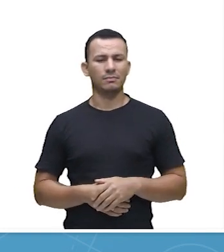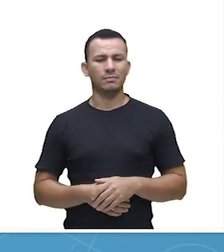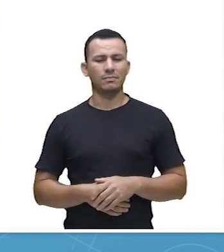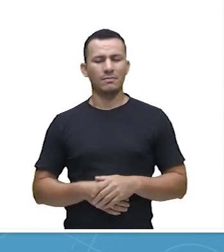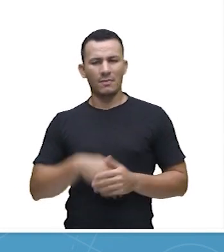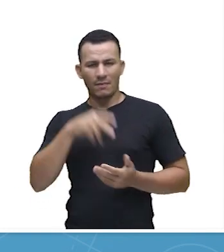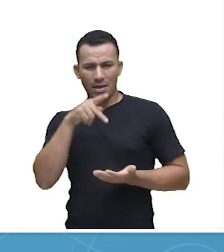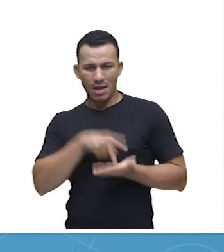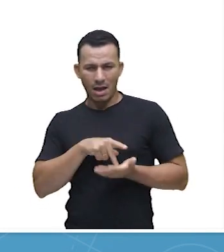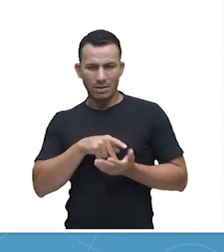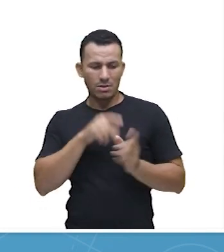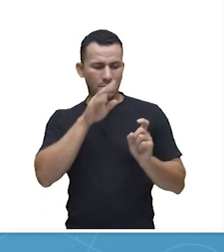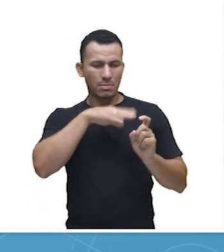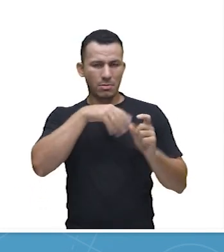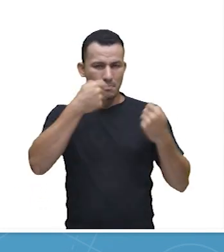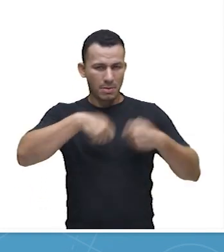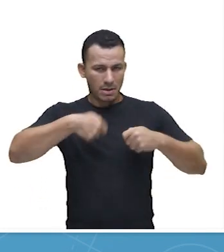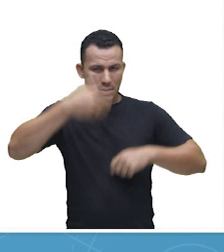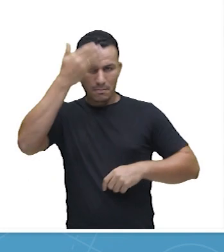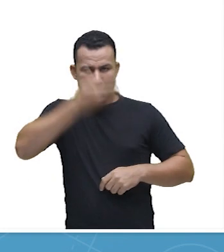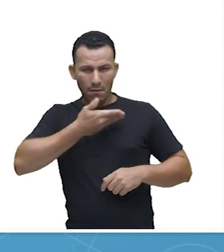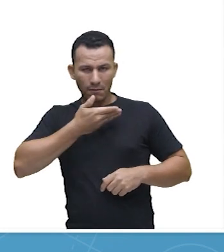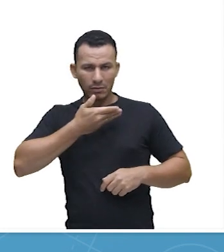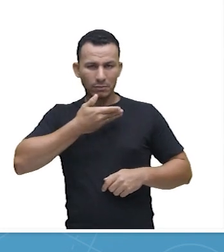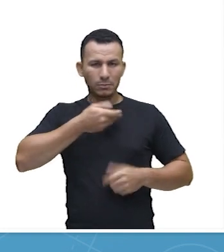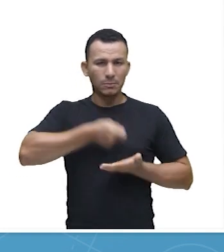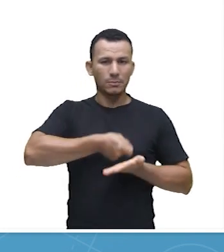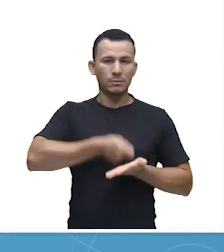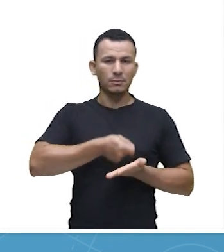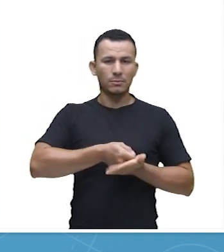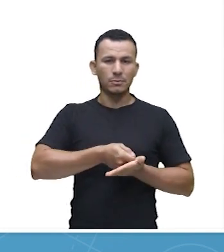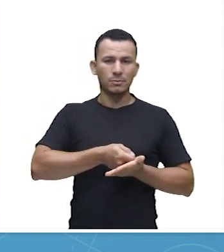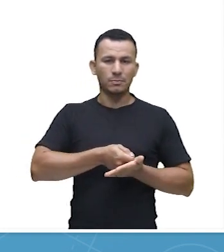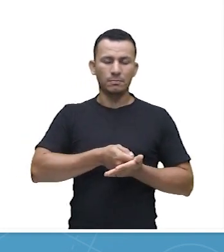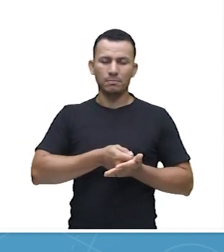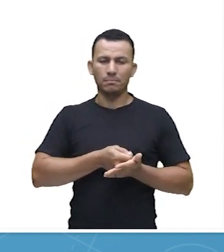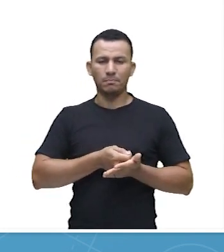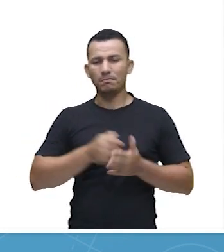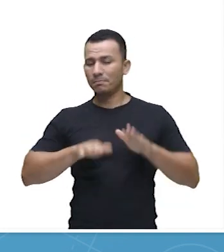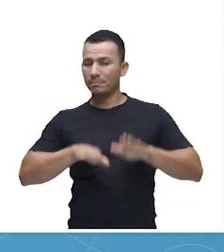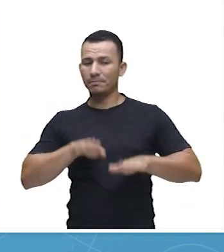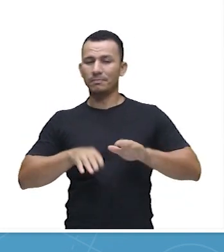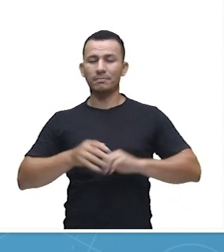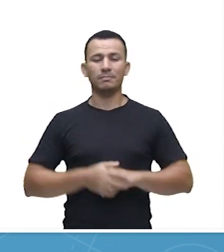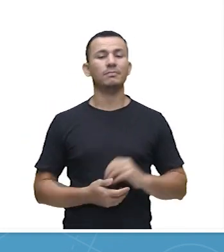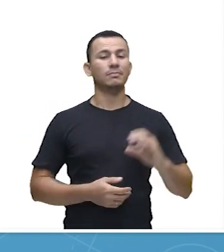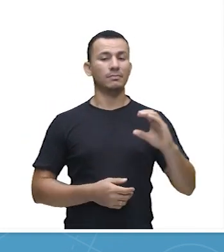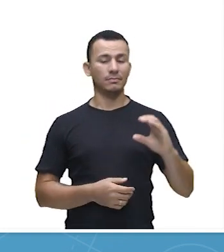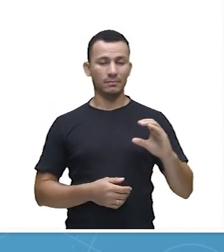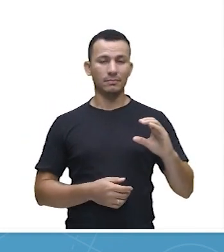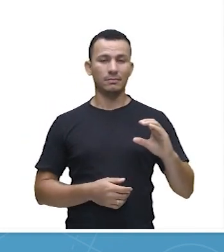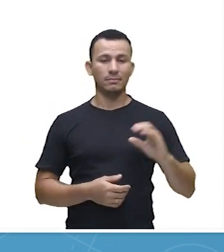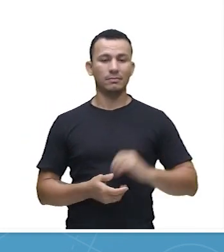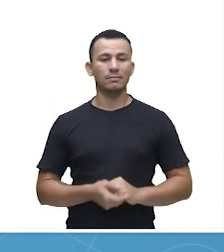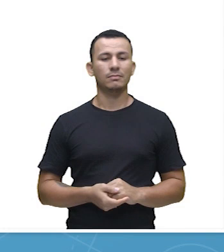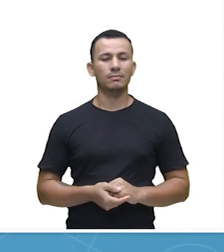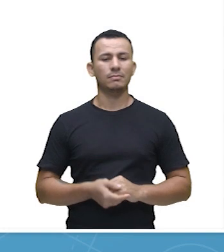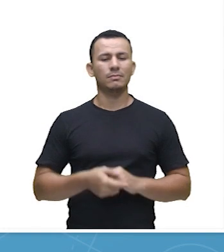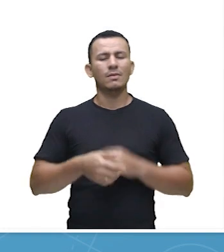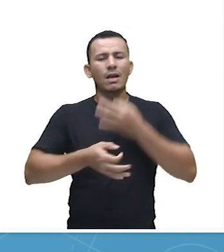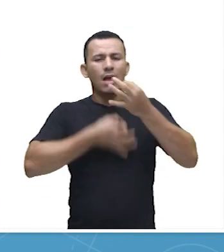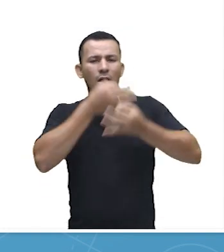de provas? Essa B aí tá com cara, hein? Mas vamos ver as outras. Letra C, a argumentação do